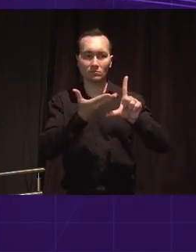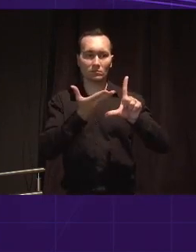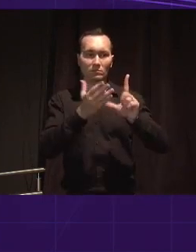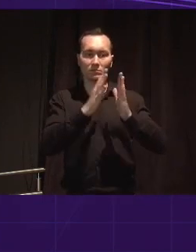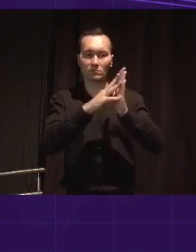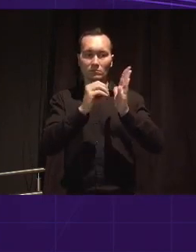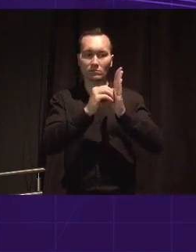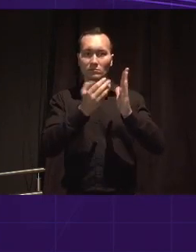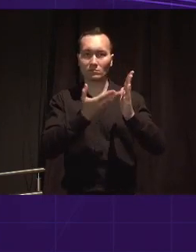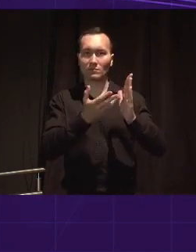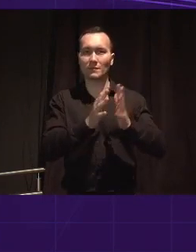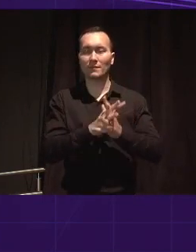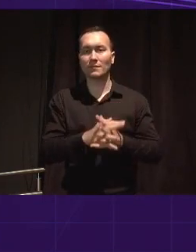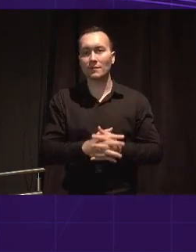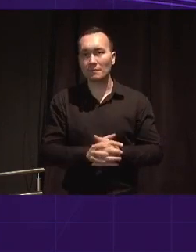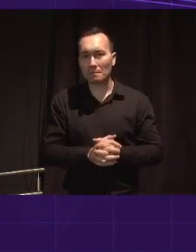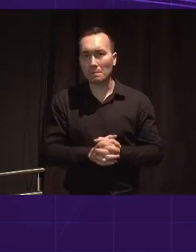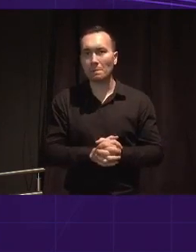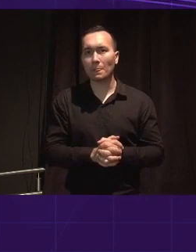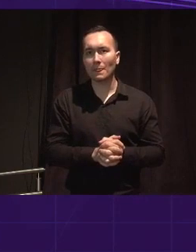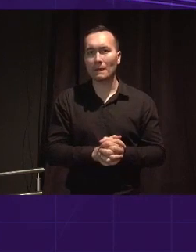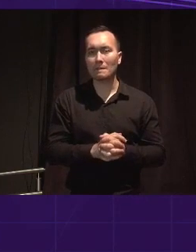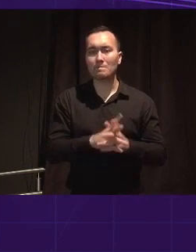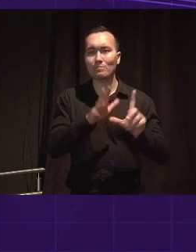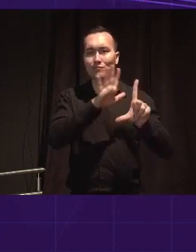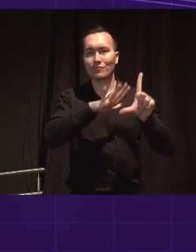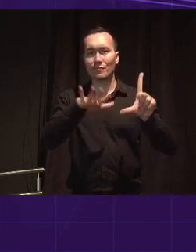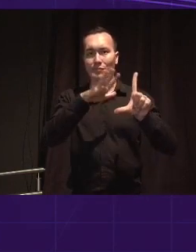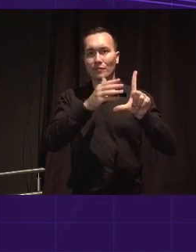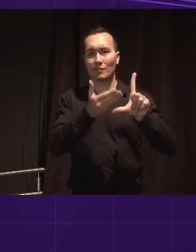trabalho, mas aí ainda não tinha se oficializado a criação da área.